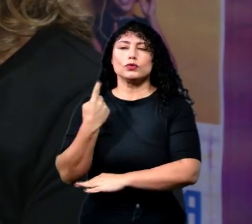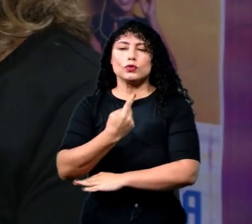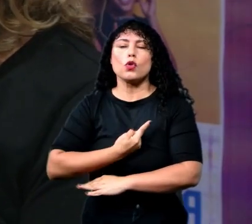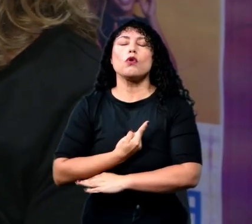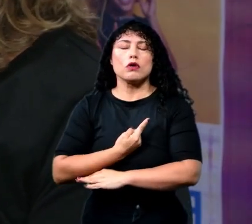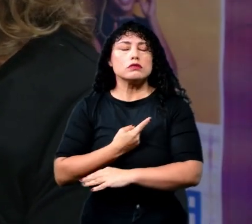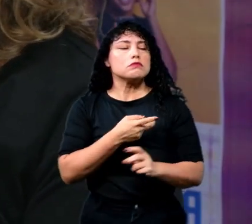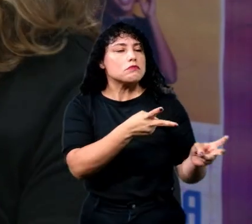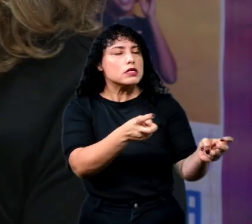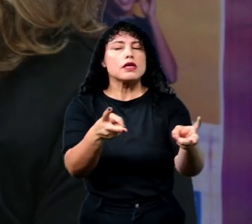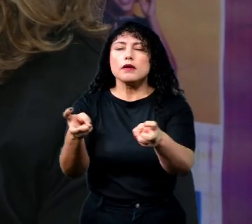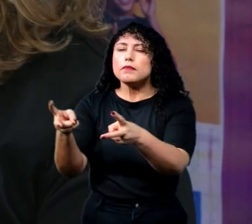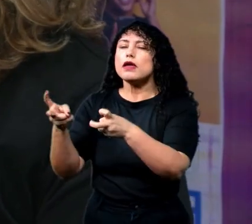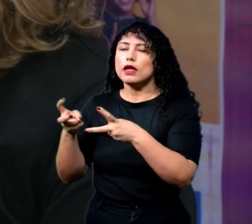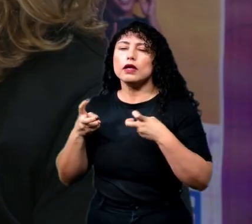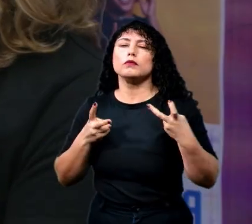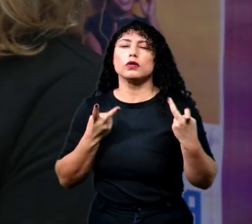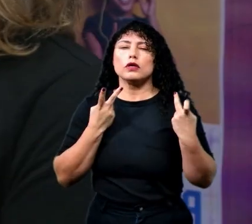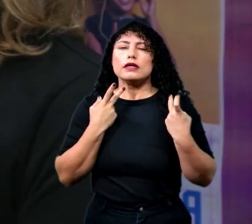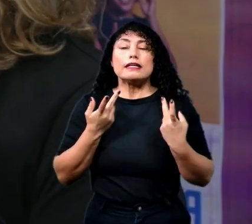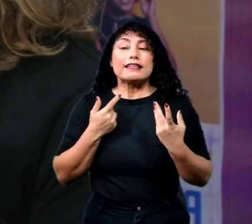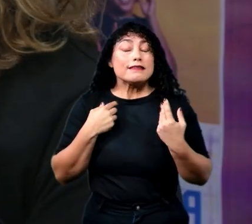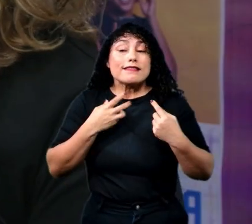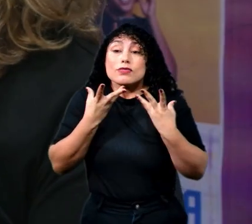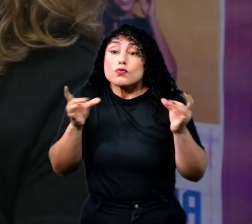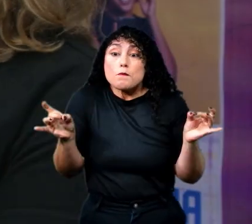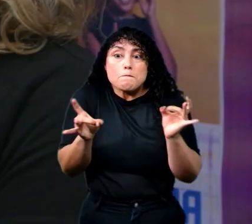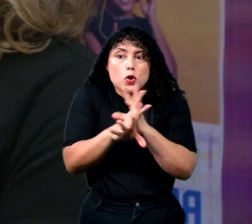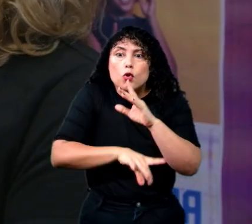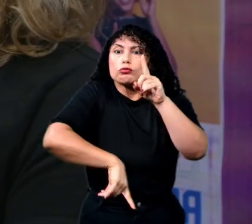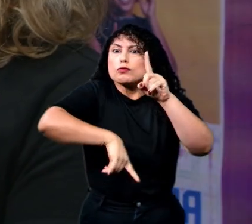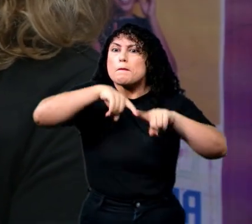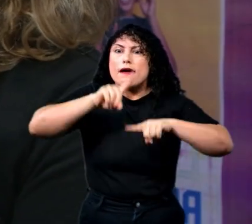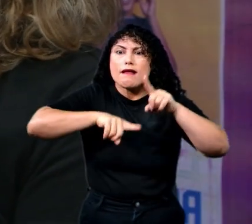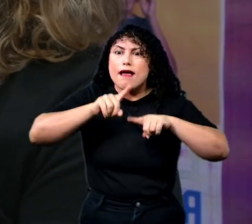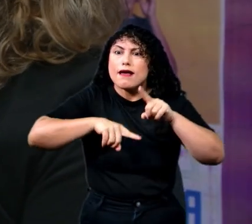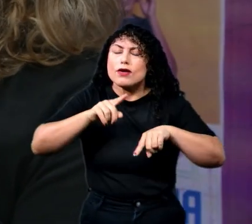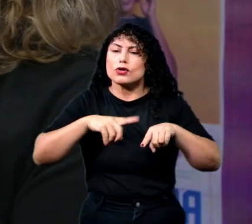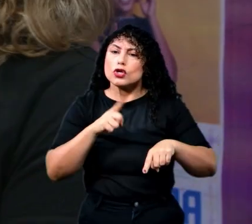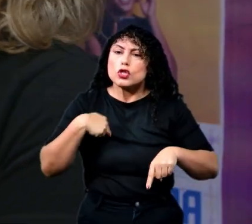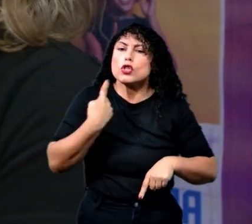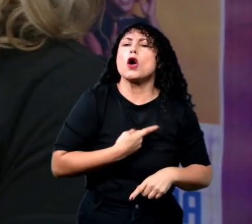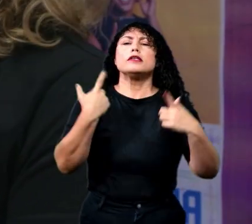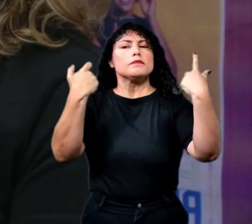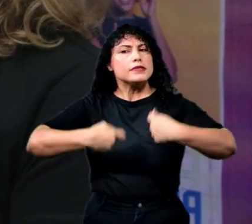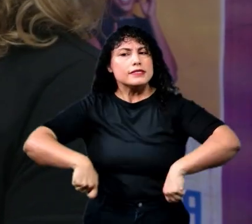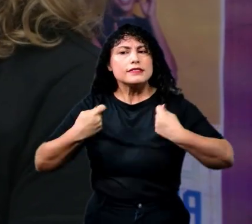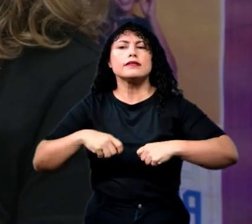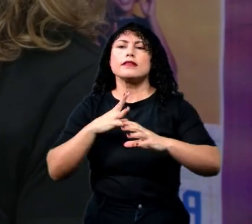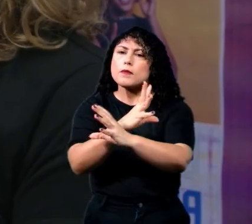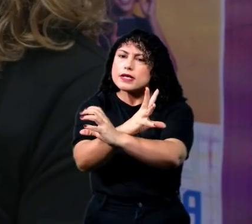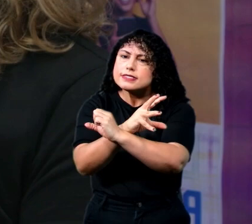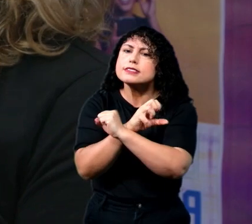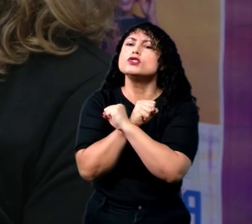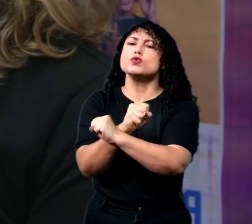também percebe, né, que a gente está com tanta materialidade para o caso que a gente acaba precisando de ter uma censura um